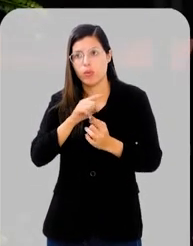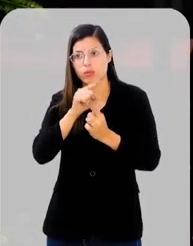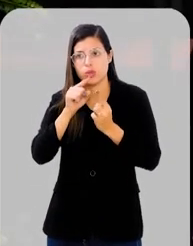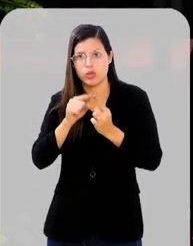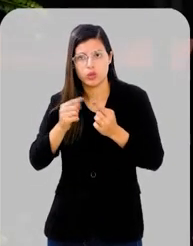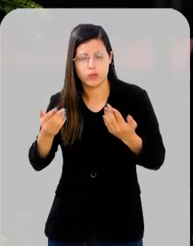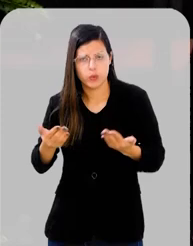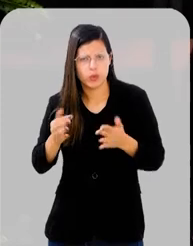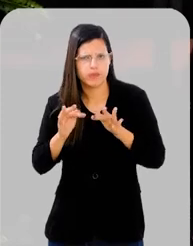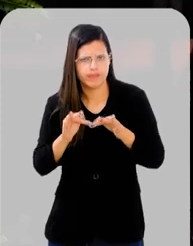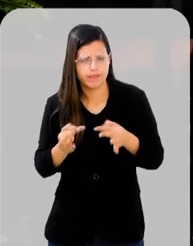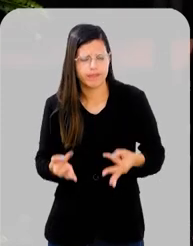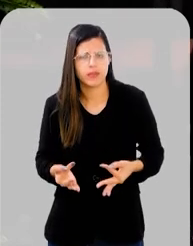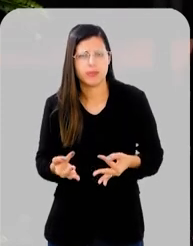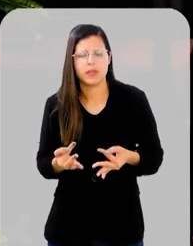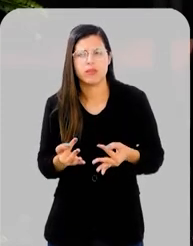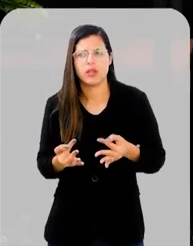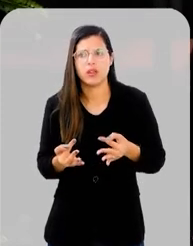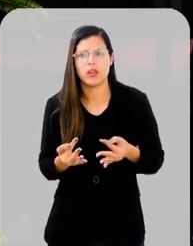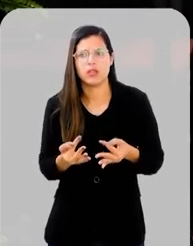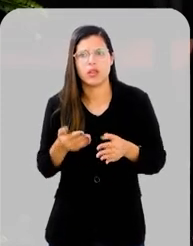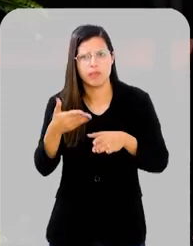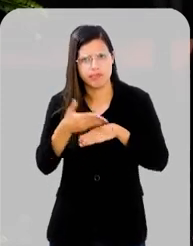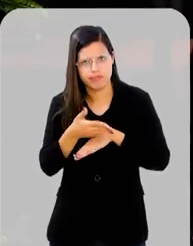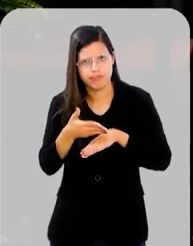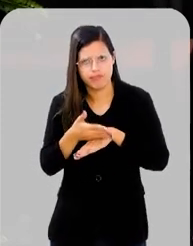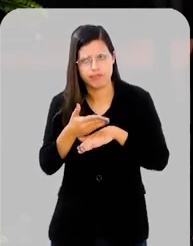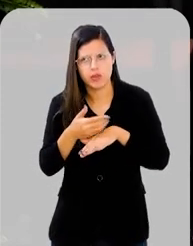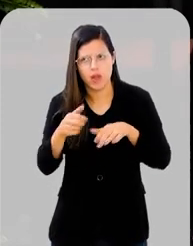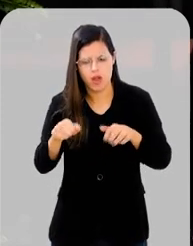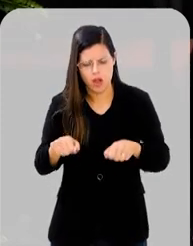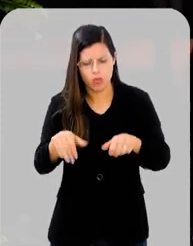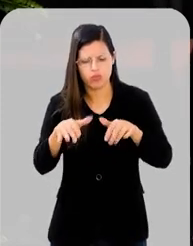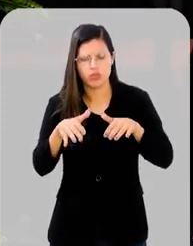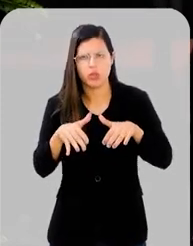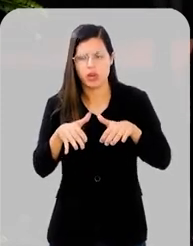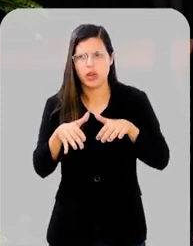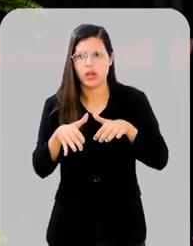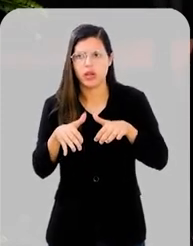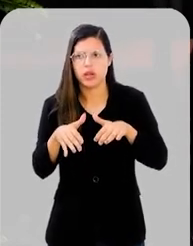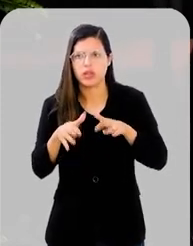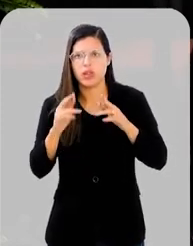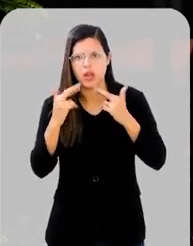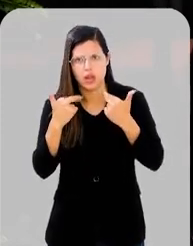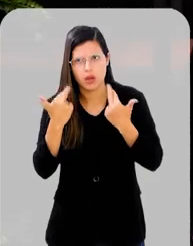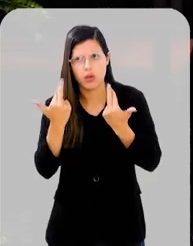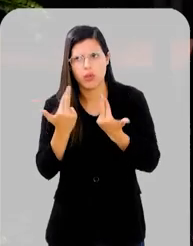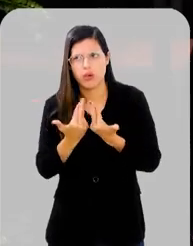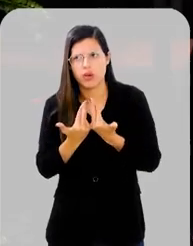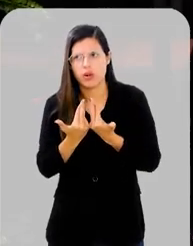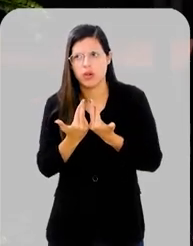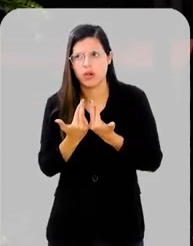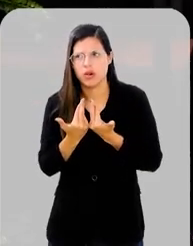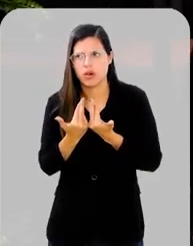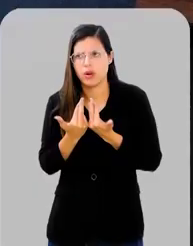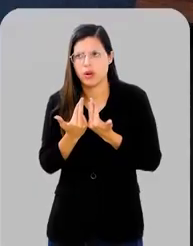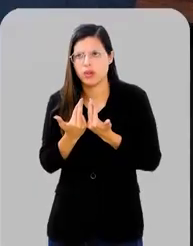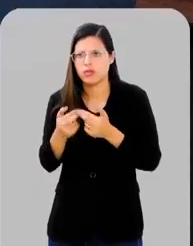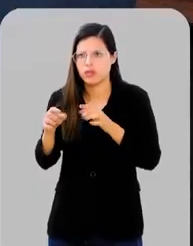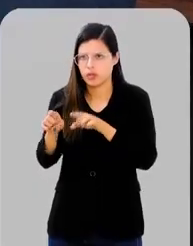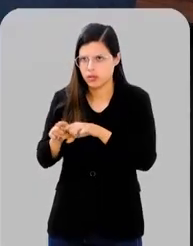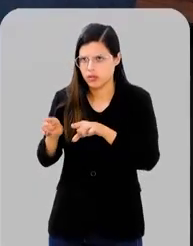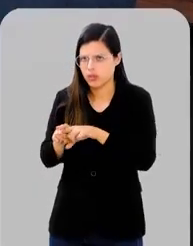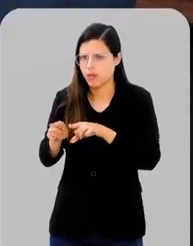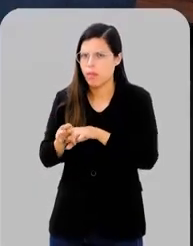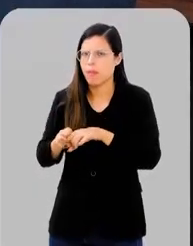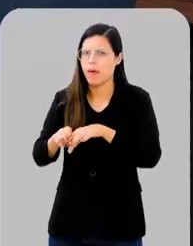missão de verdade hoje as a gente tem participado de muitas audiências também ainda essas reuniões etc ve você tem participado